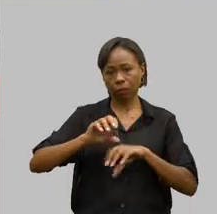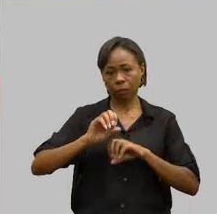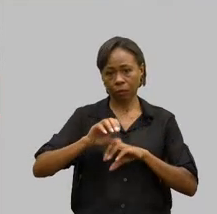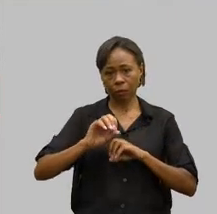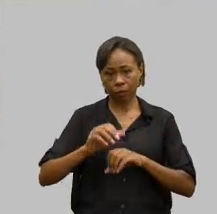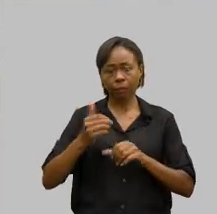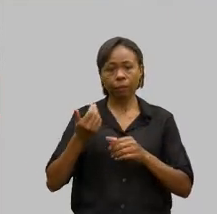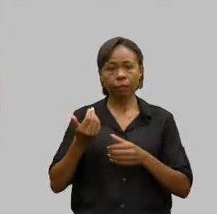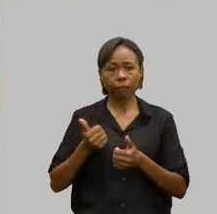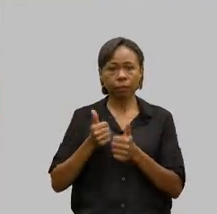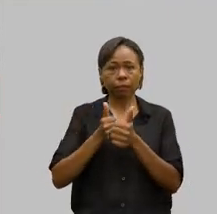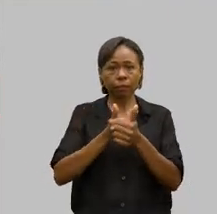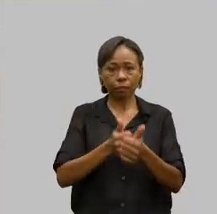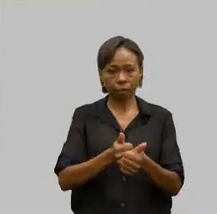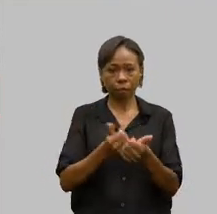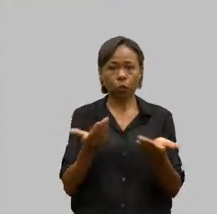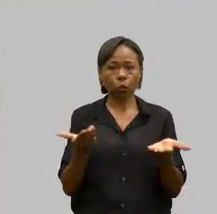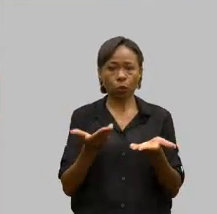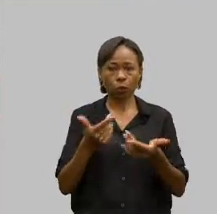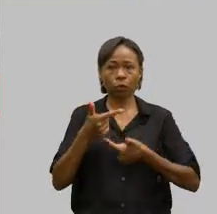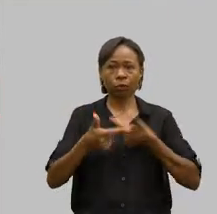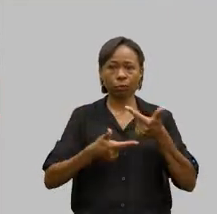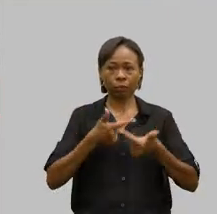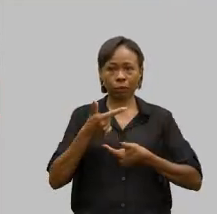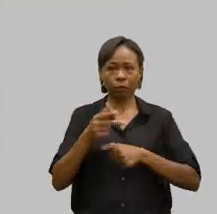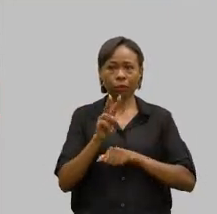desta Assembleia Fiscaliza.